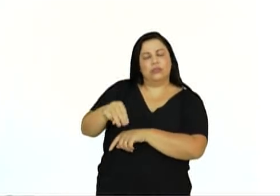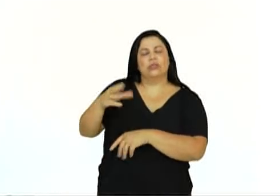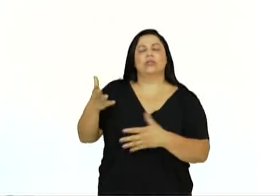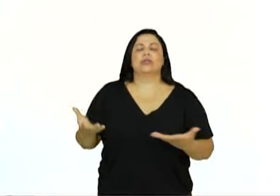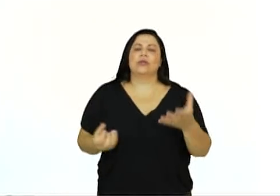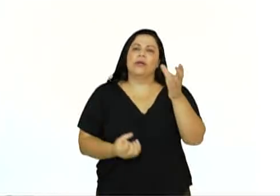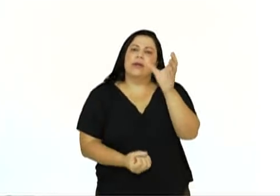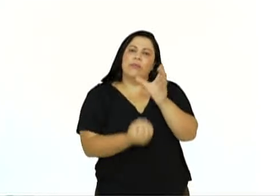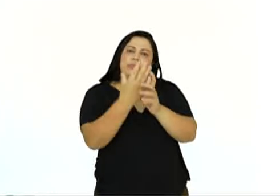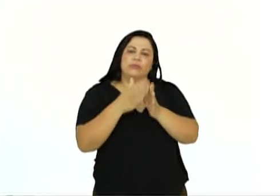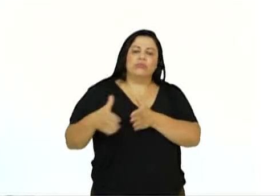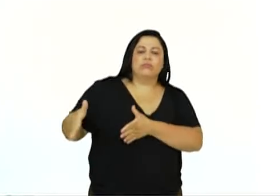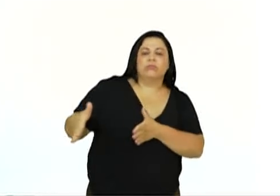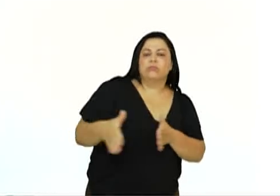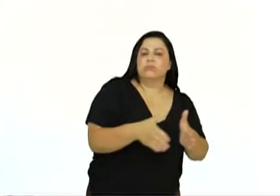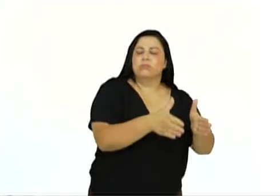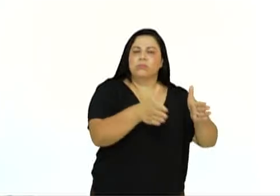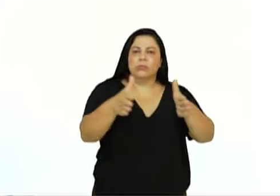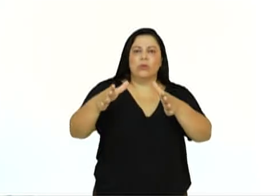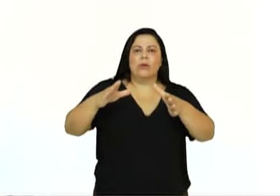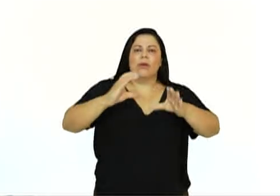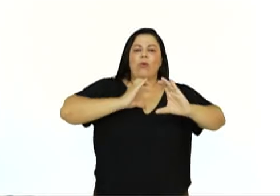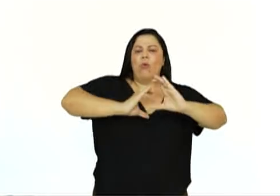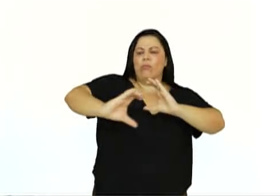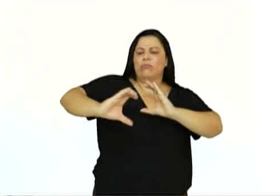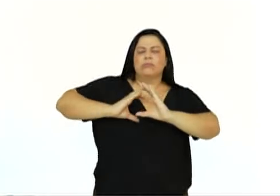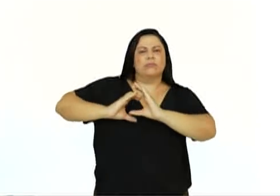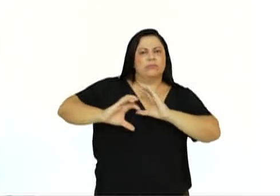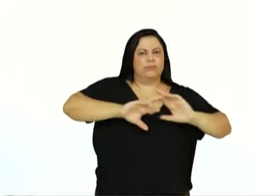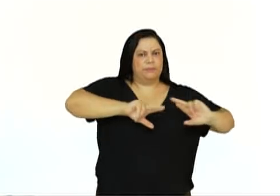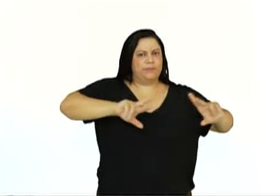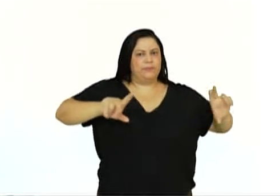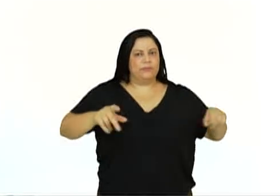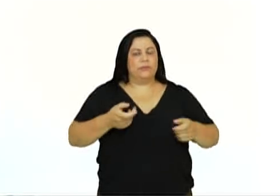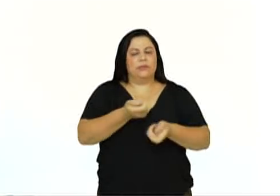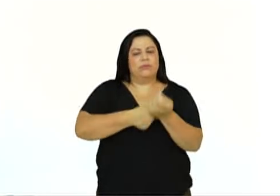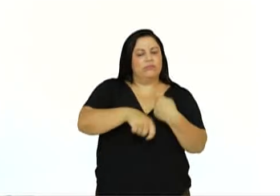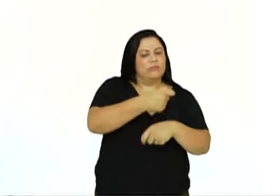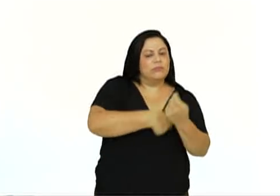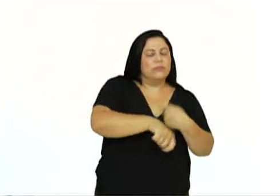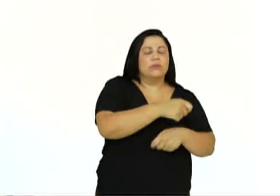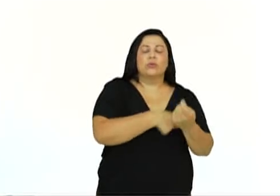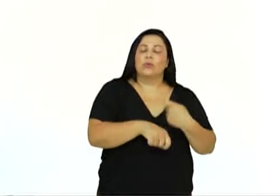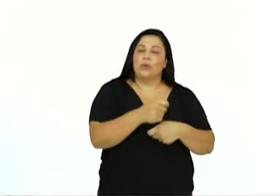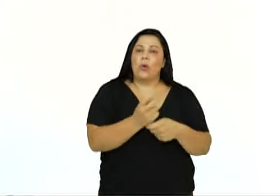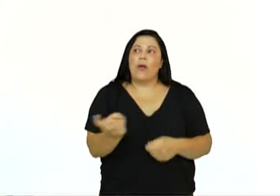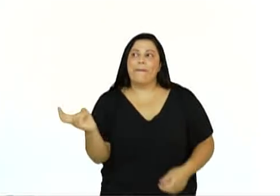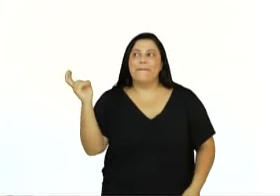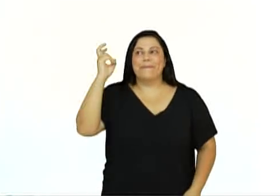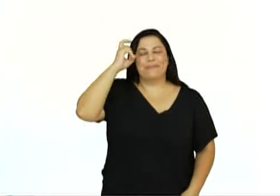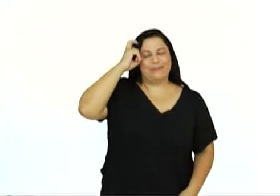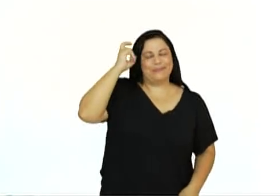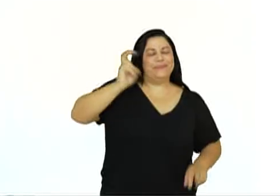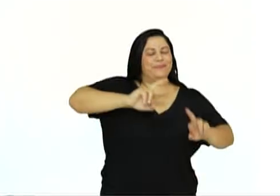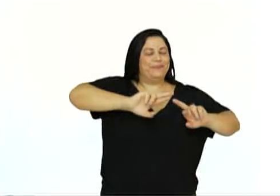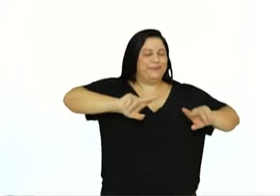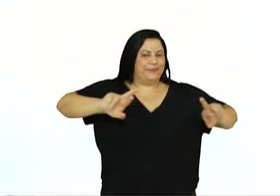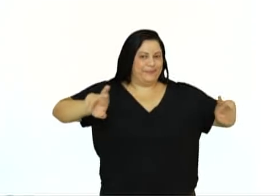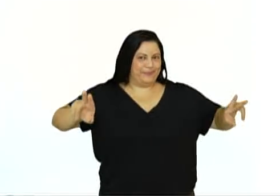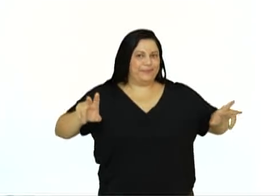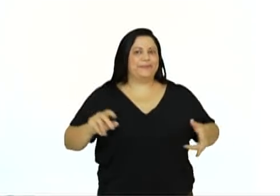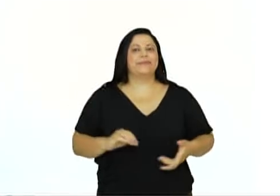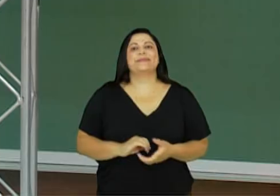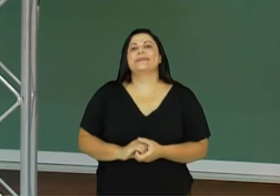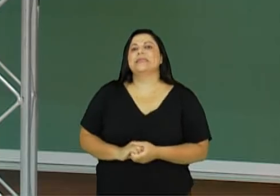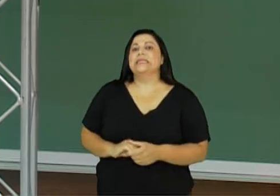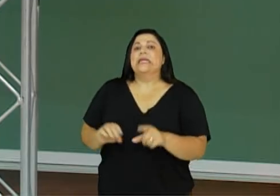se constituem como meios de comunicação, meio de comércio, troca cultural das diversas regiões do Império Romano.